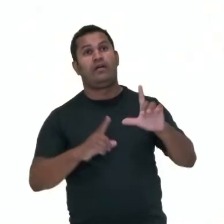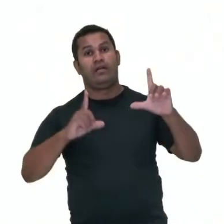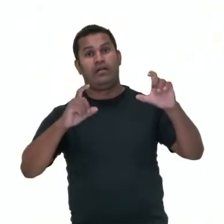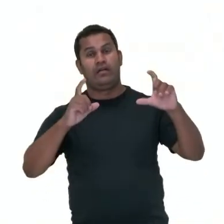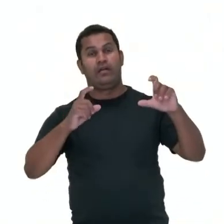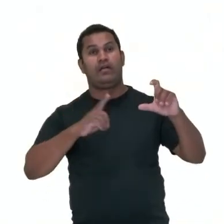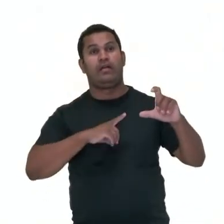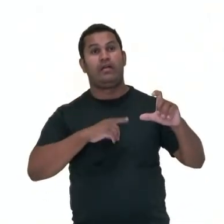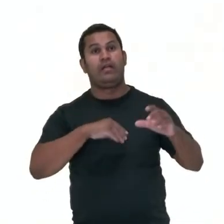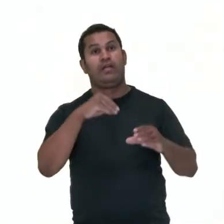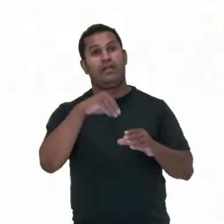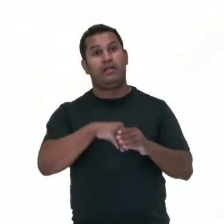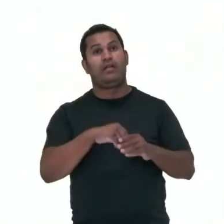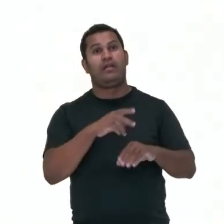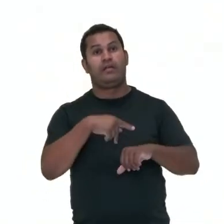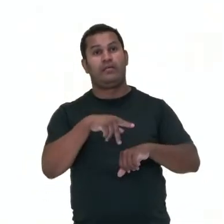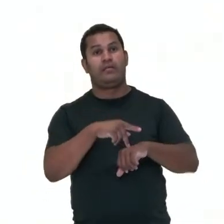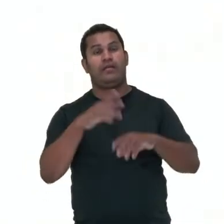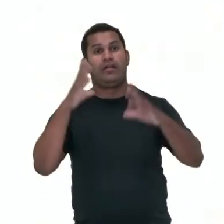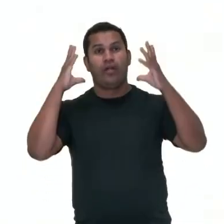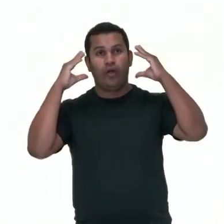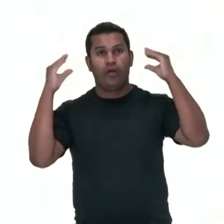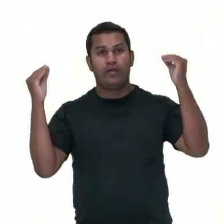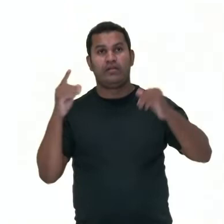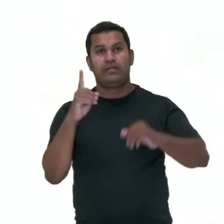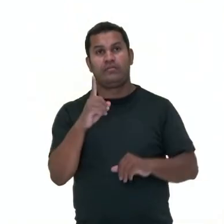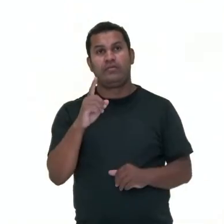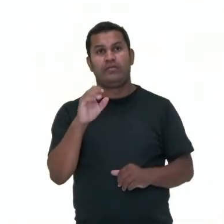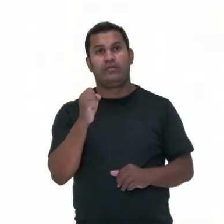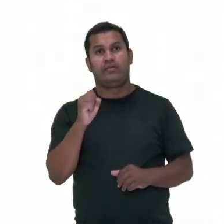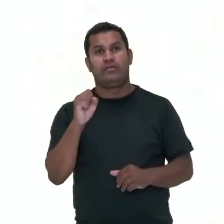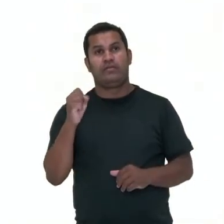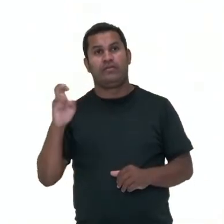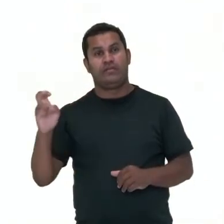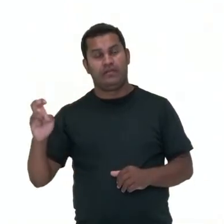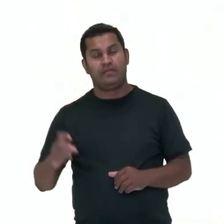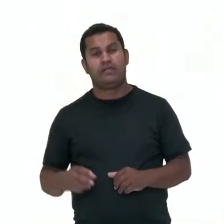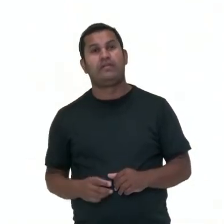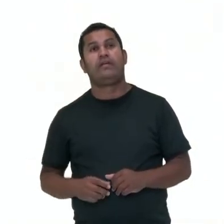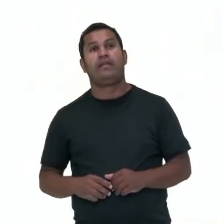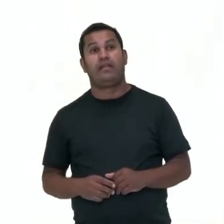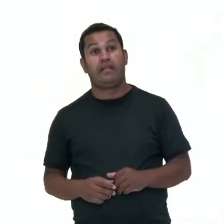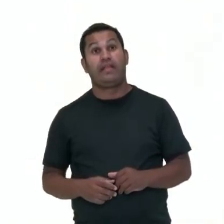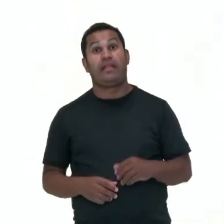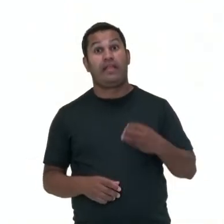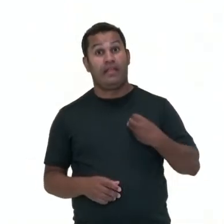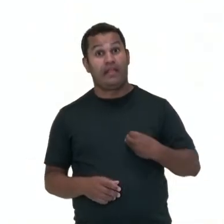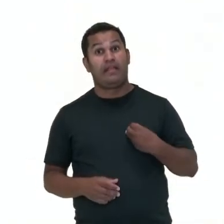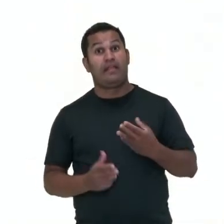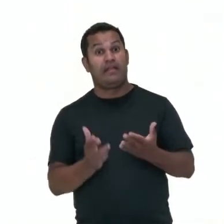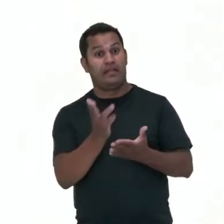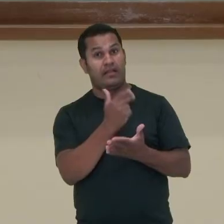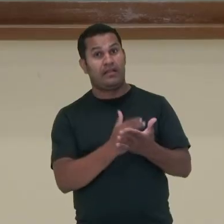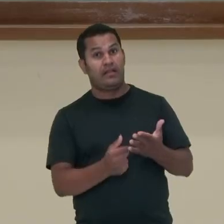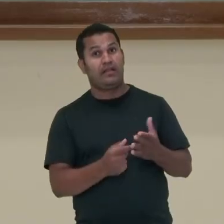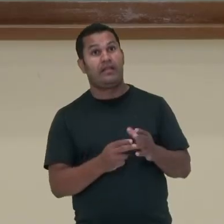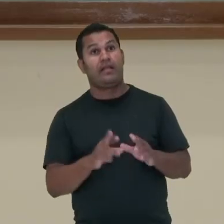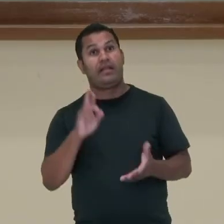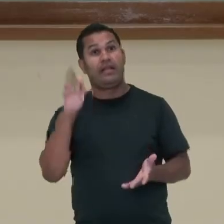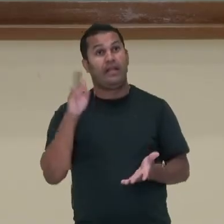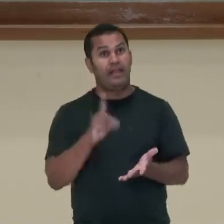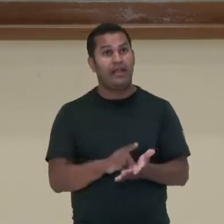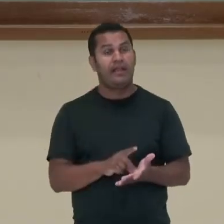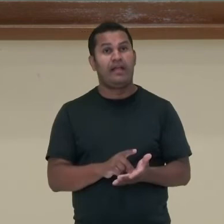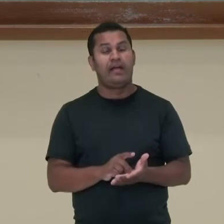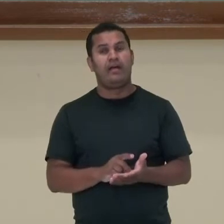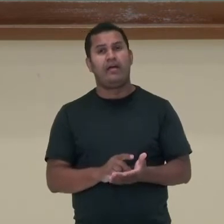estava na Holanda, ele não tinha ido para a França. E na Holanda ele fazia essa questão da pintura realista, que trazia realidade. Ele tinha uma paleta de cores